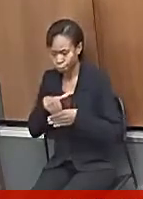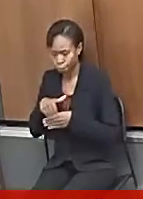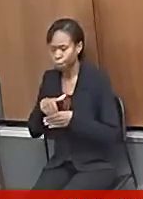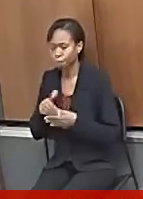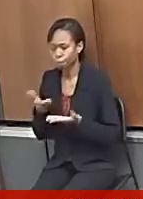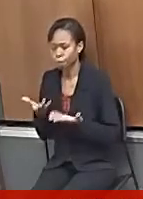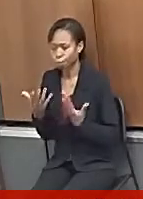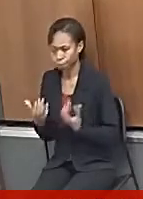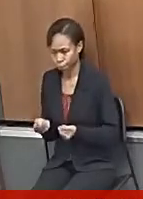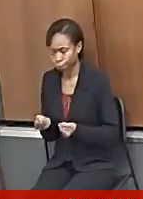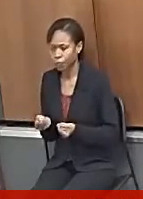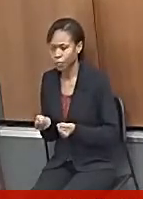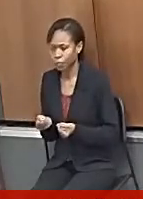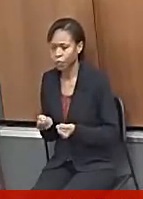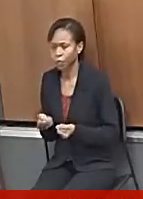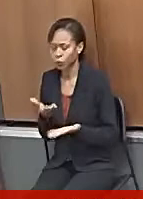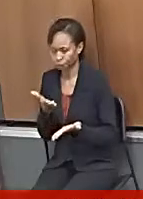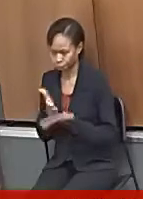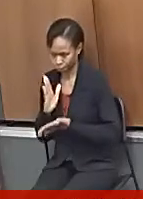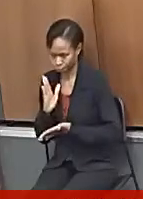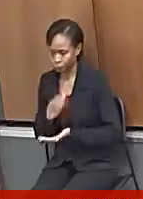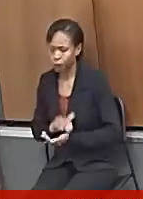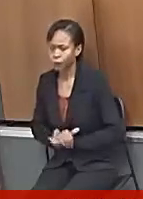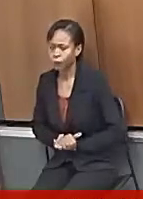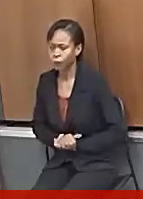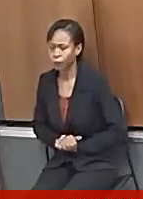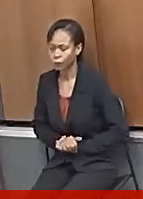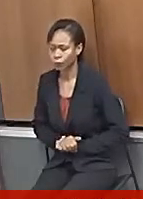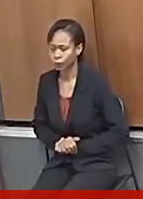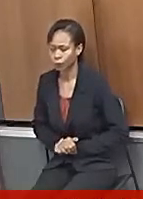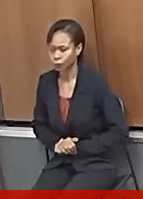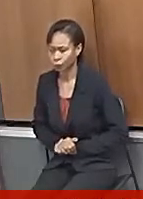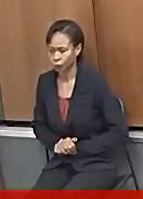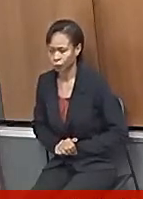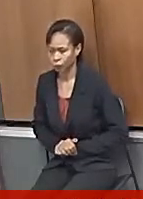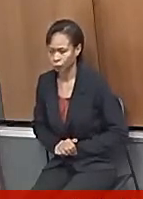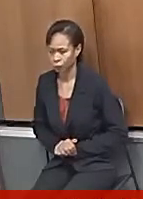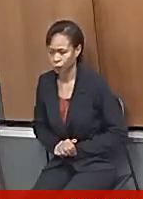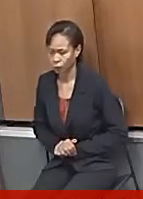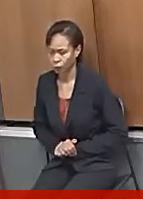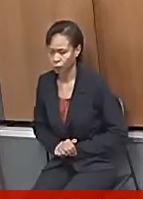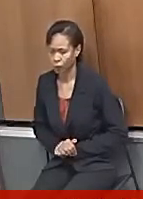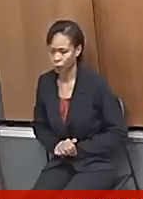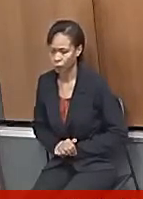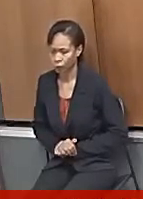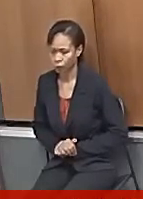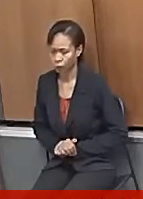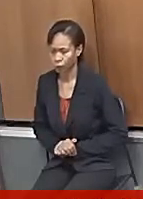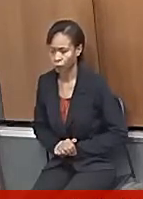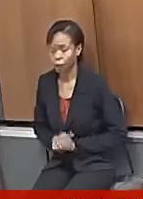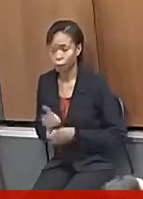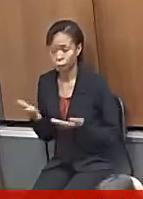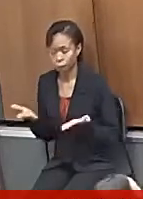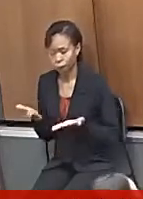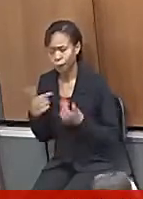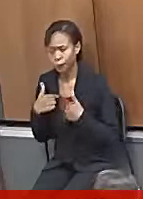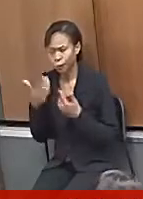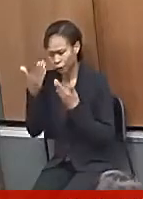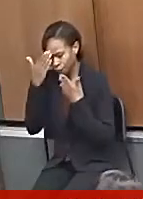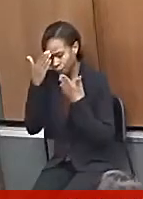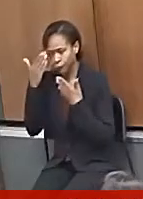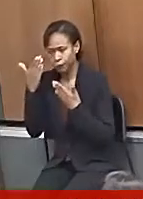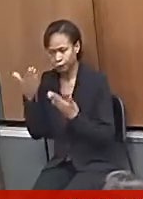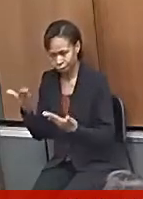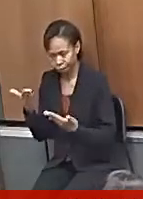times se encontram está da mesma forma a provável mário assis usam eu quero aqui agradecer